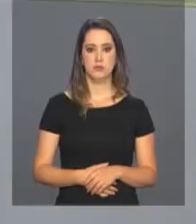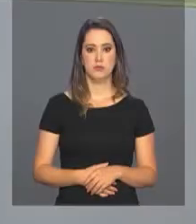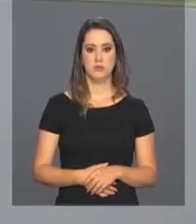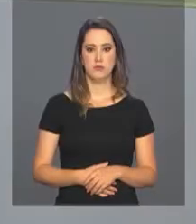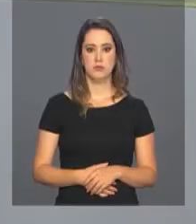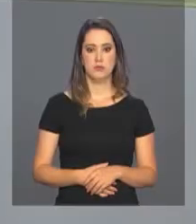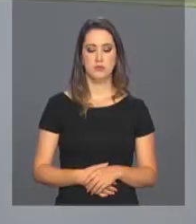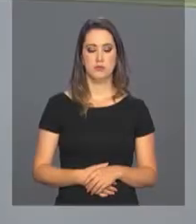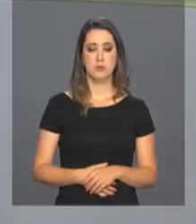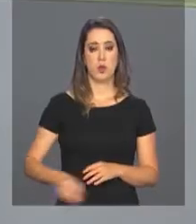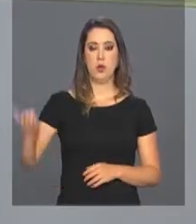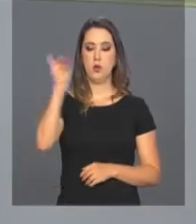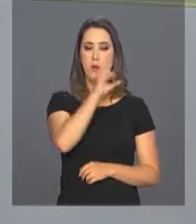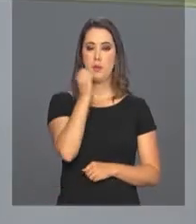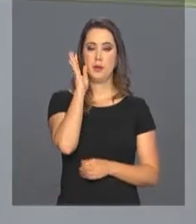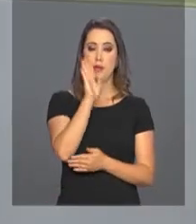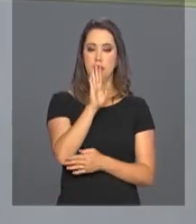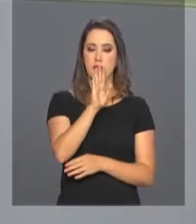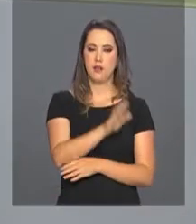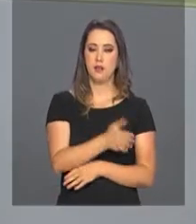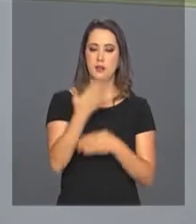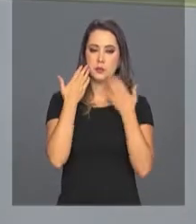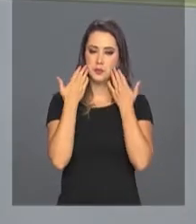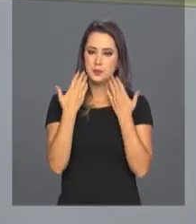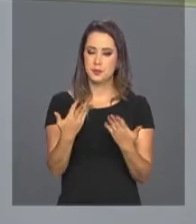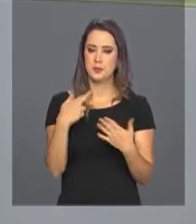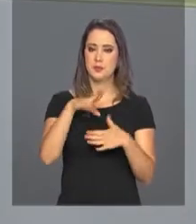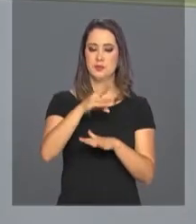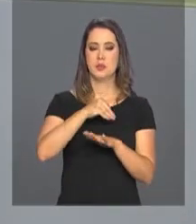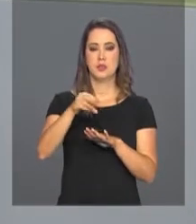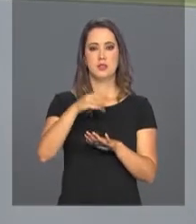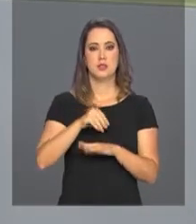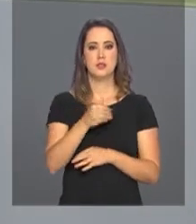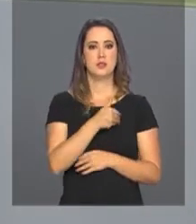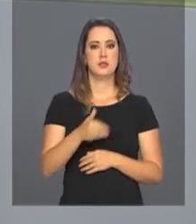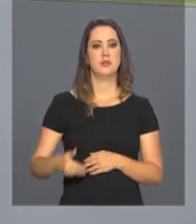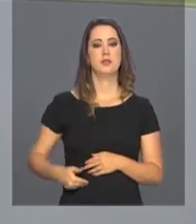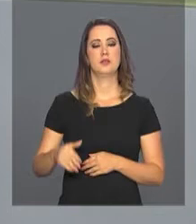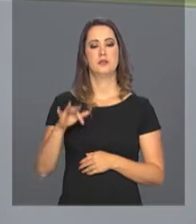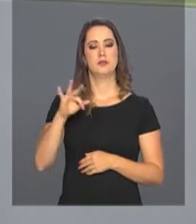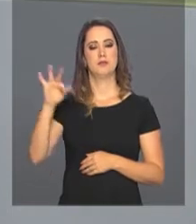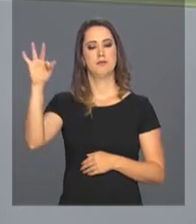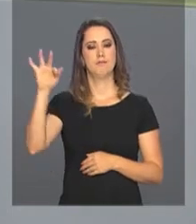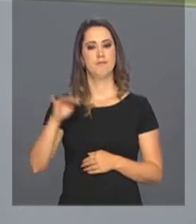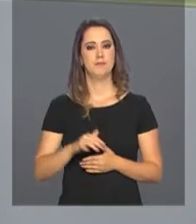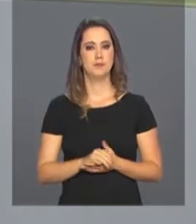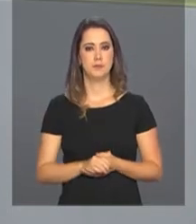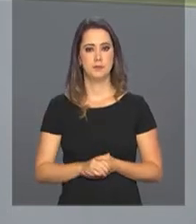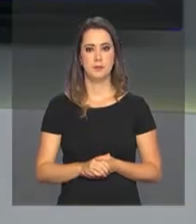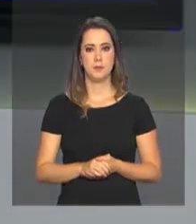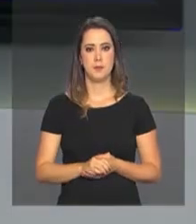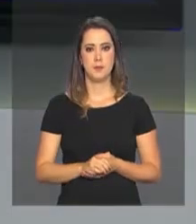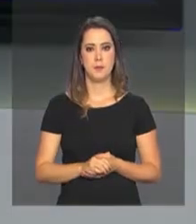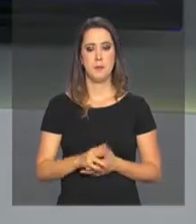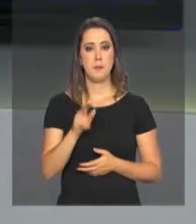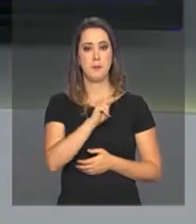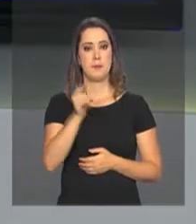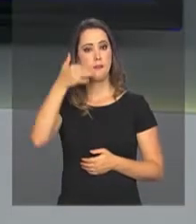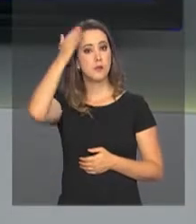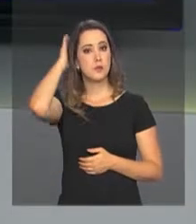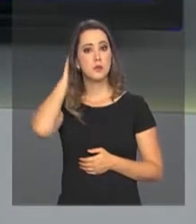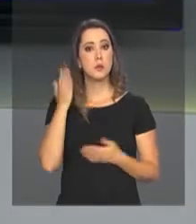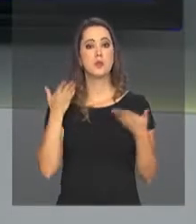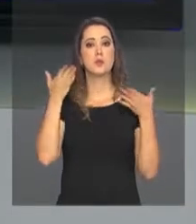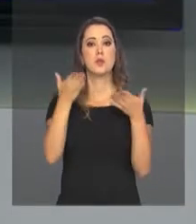olá boa tarde estamos de volta com as notícias do governo federal e mais uma edição do repórter nbr o presidente